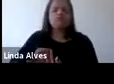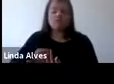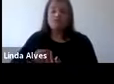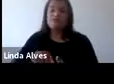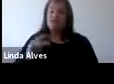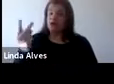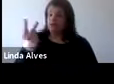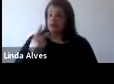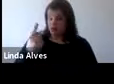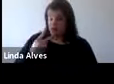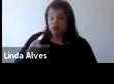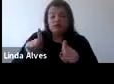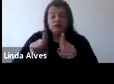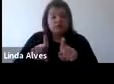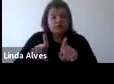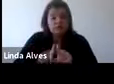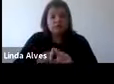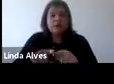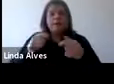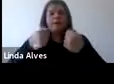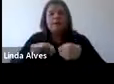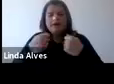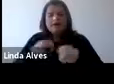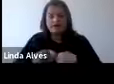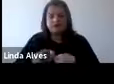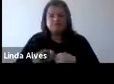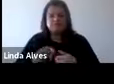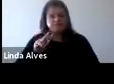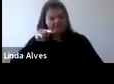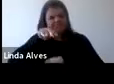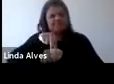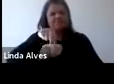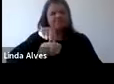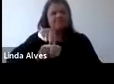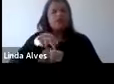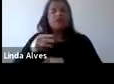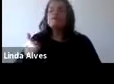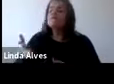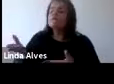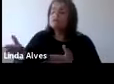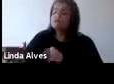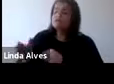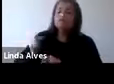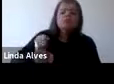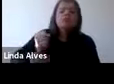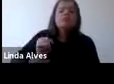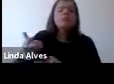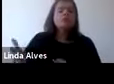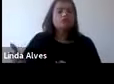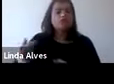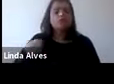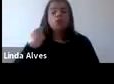orientação seria, através da firmeza da nossa posição, convencer os